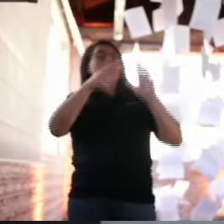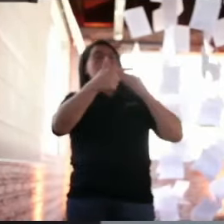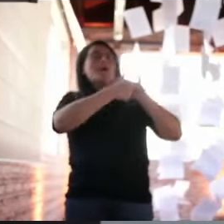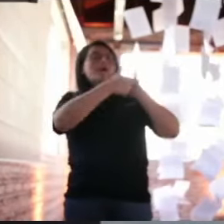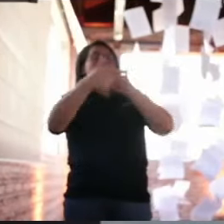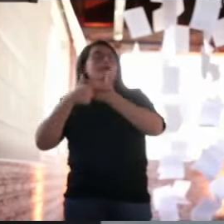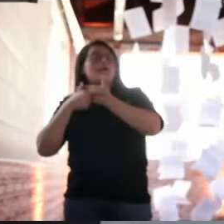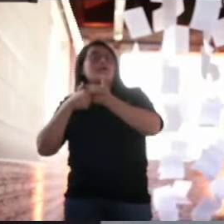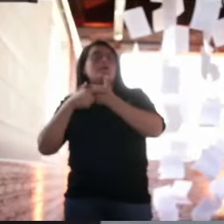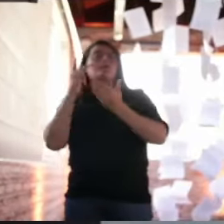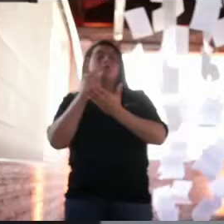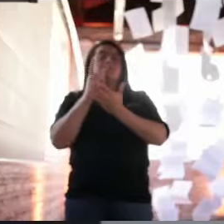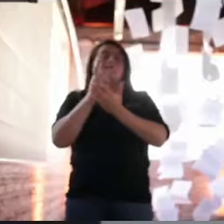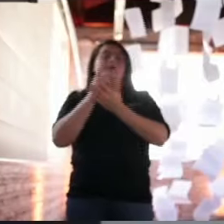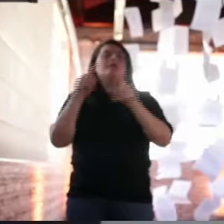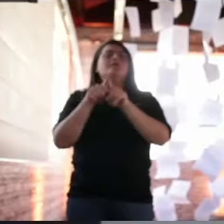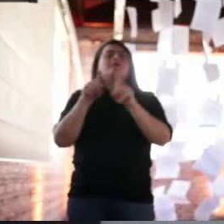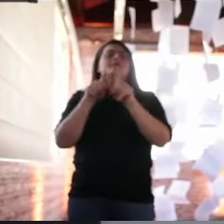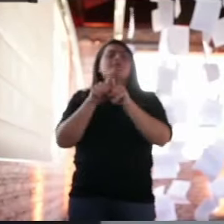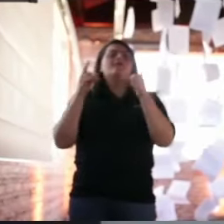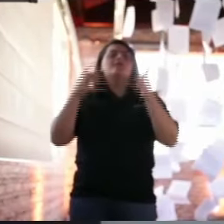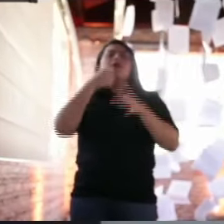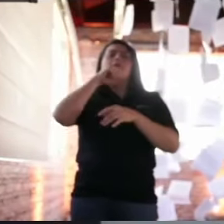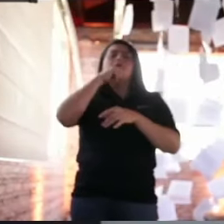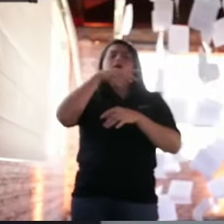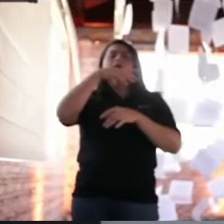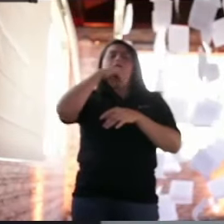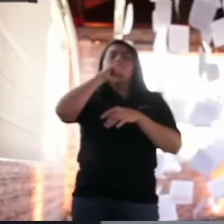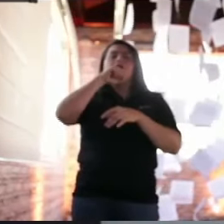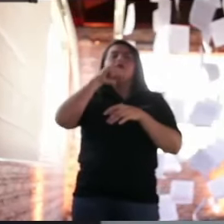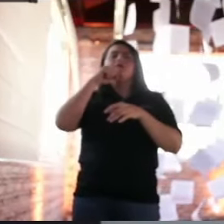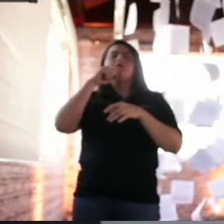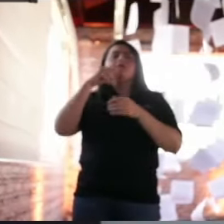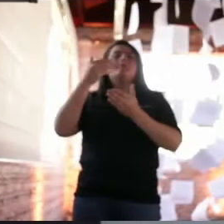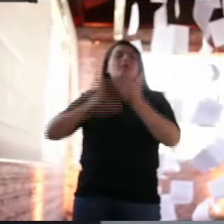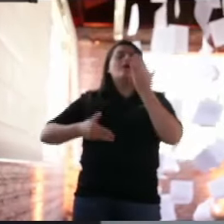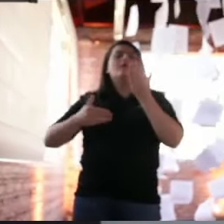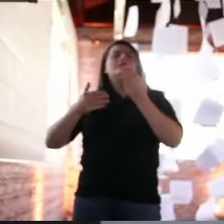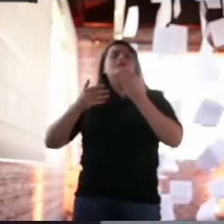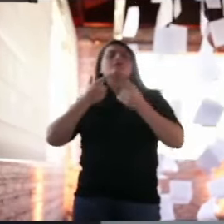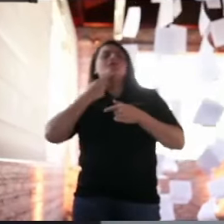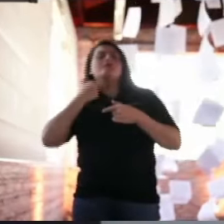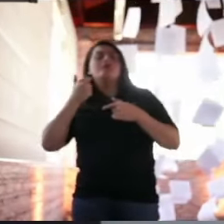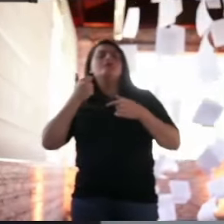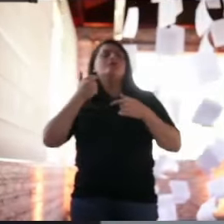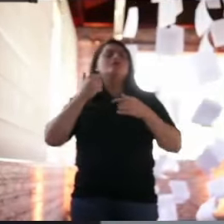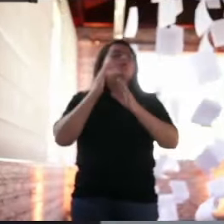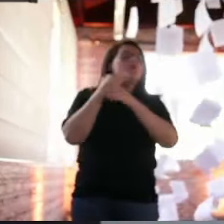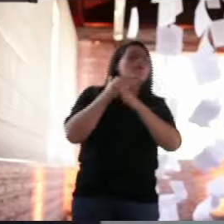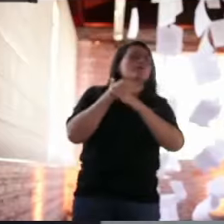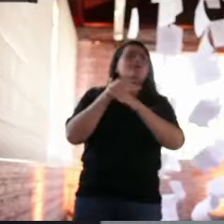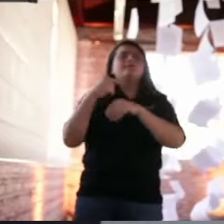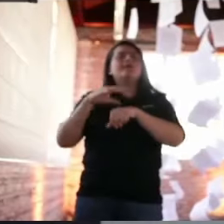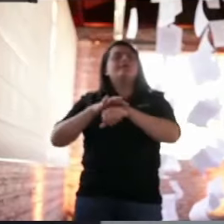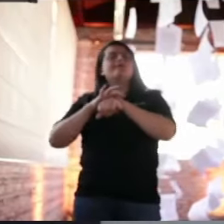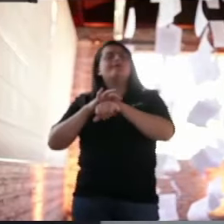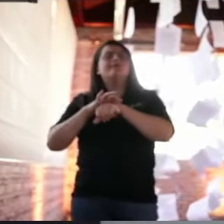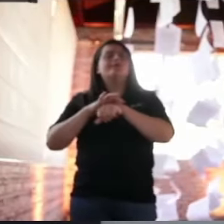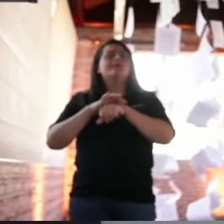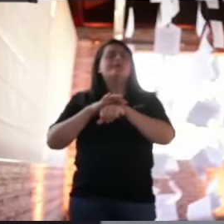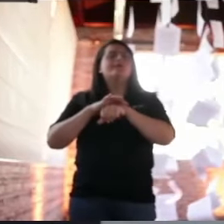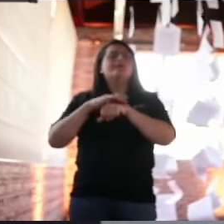É como também deixa os pais desautorizados no desejo confusos e seguros e isso prejudica as